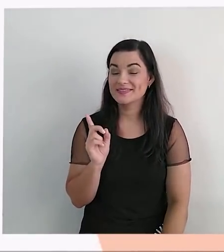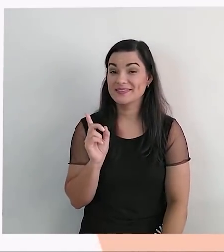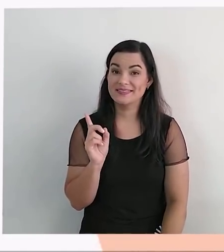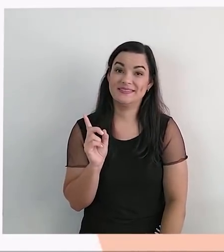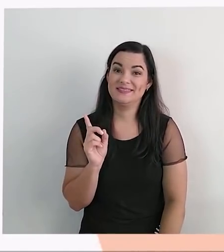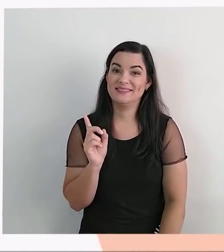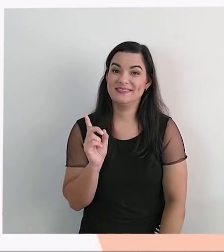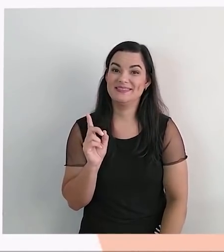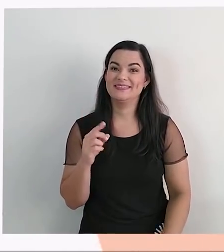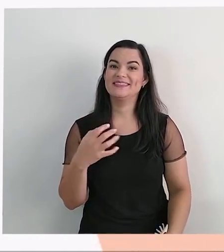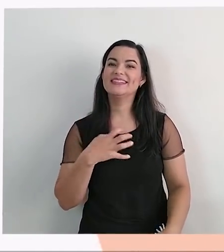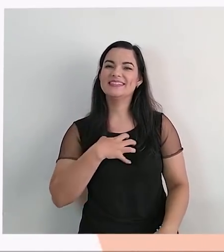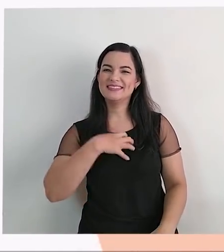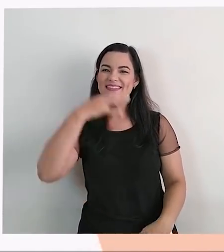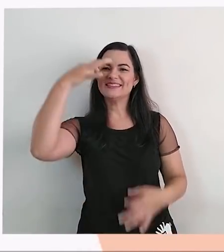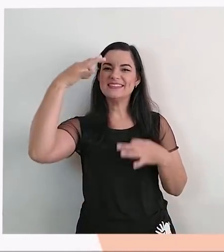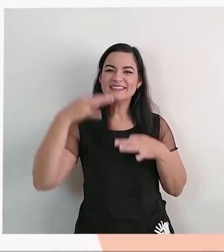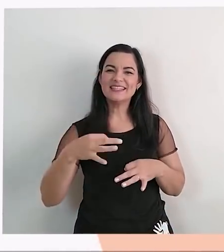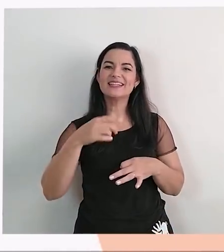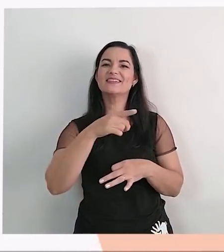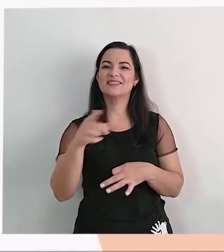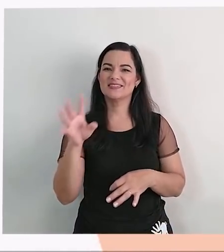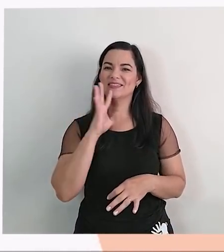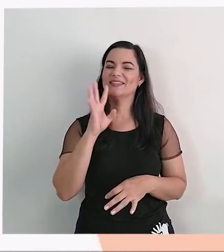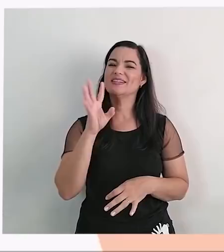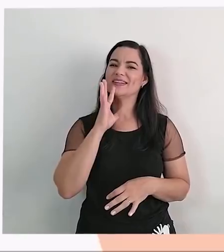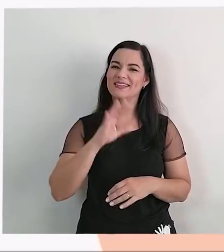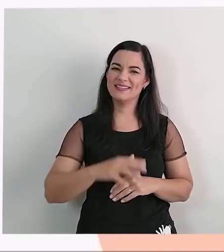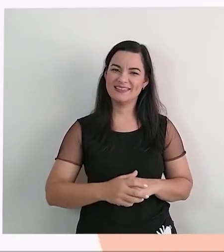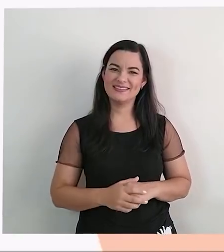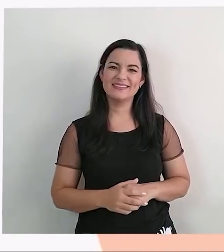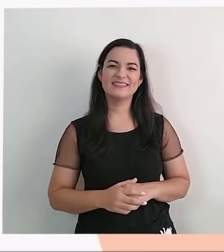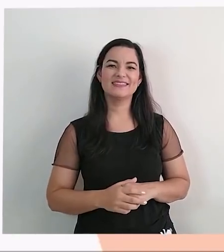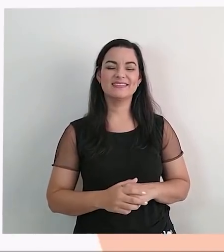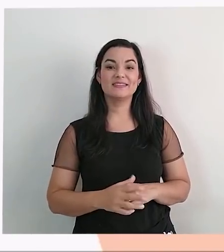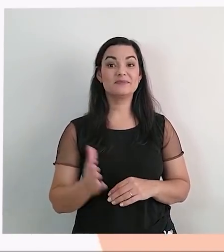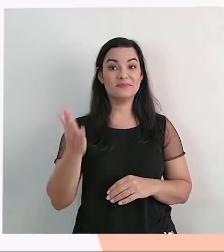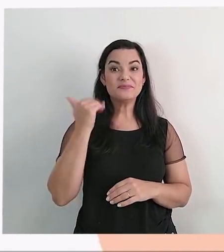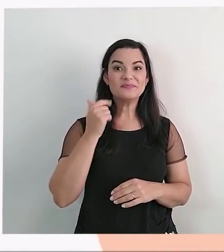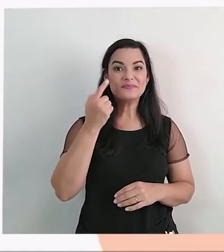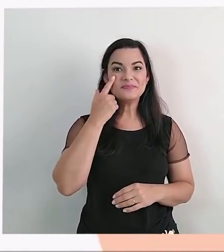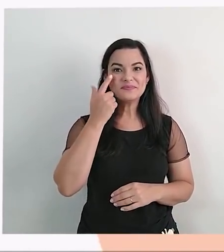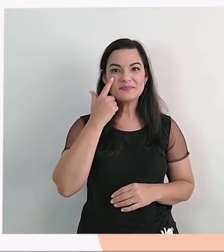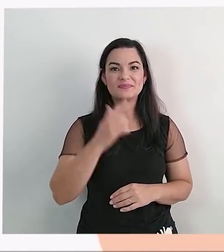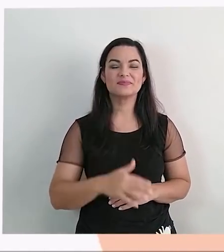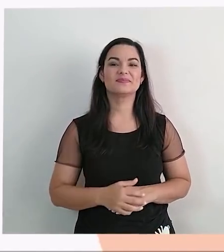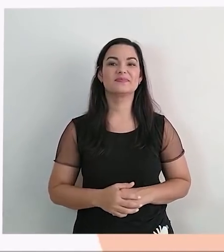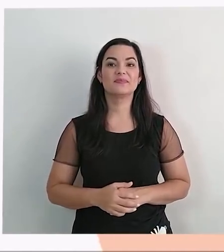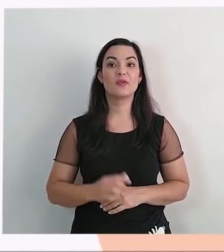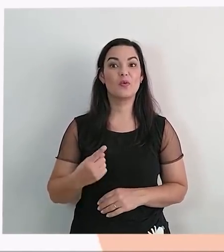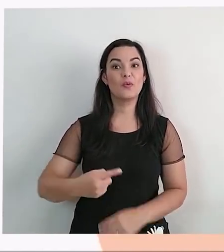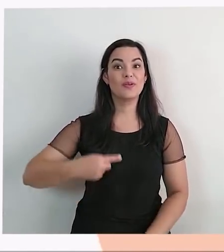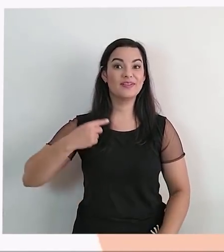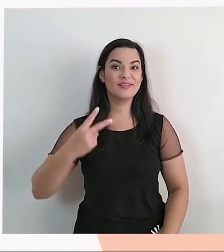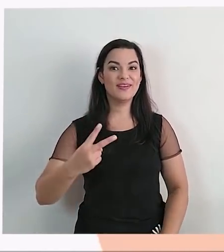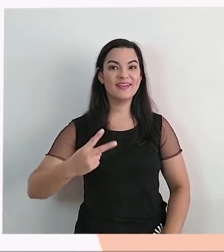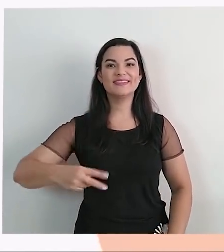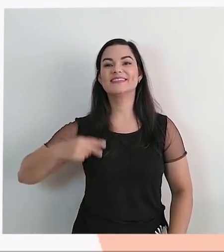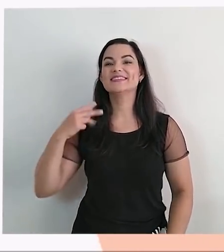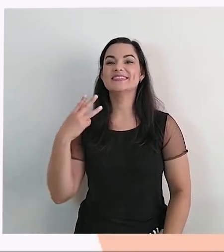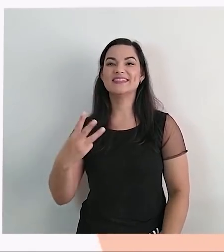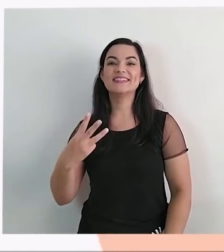qual música é? Tenho certeza que você conhece. Então vamos lá, no